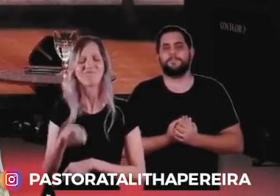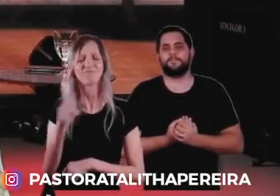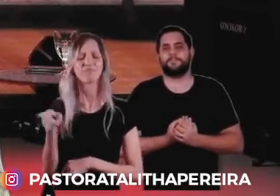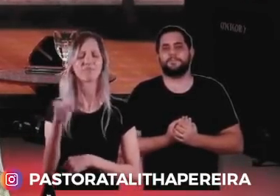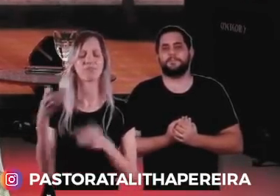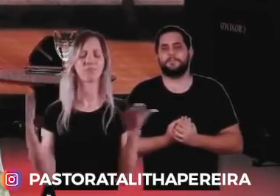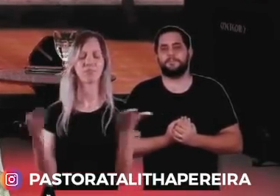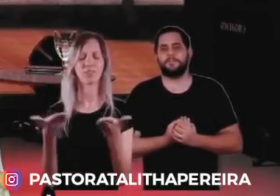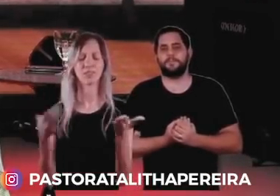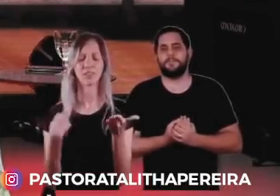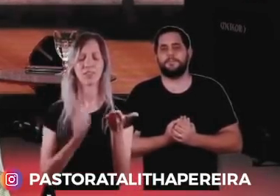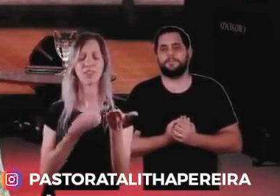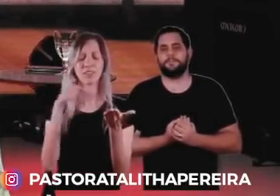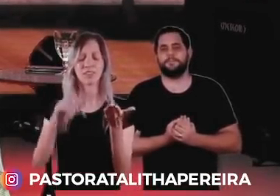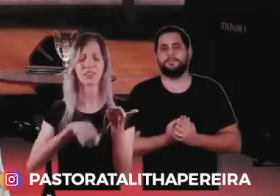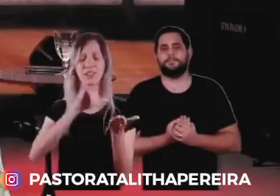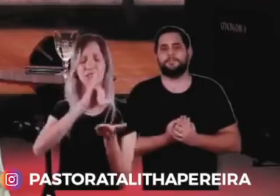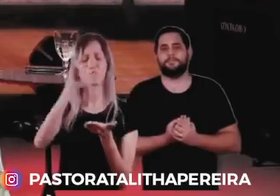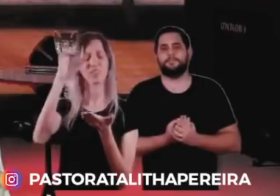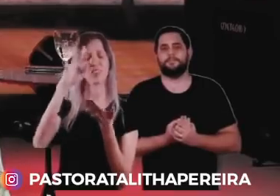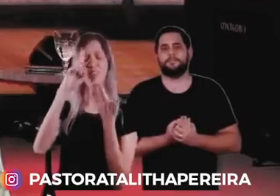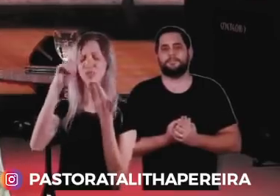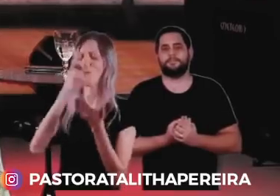estamos aqui para te dizer,